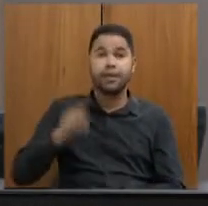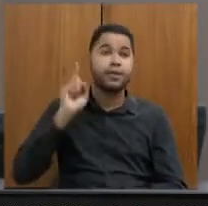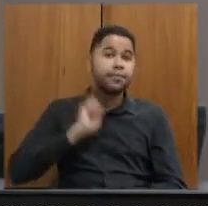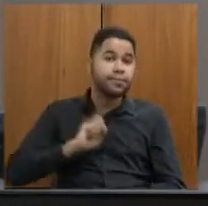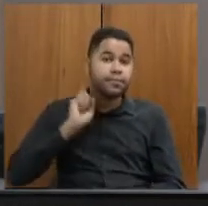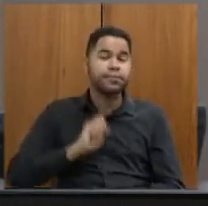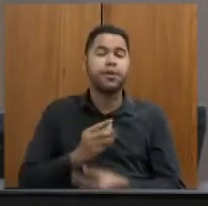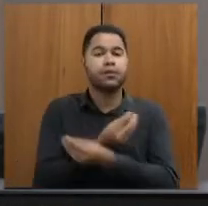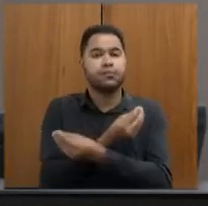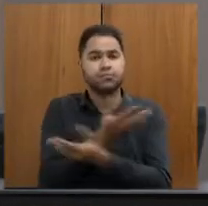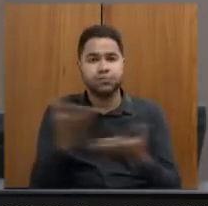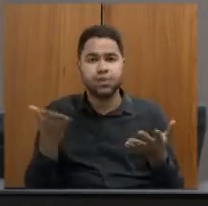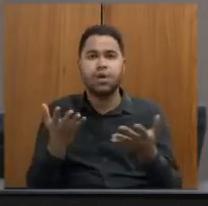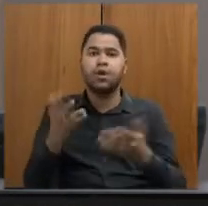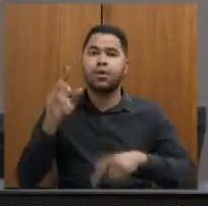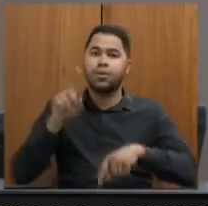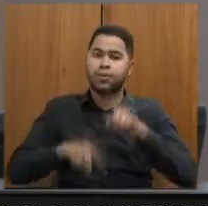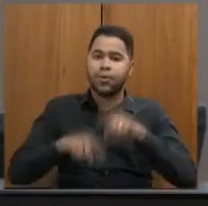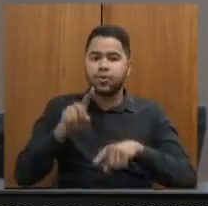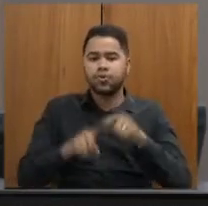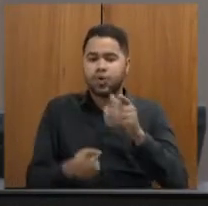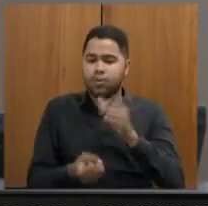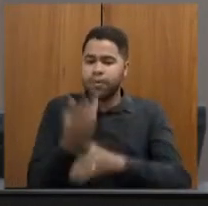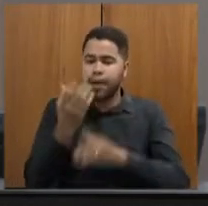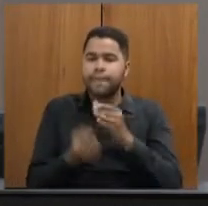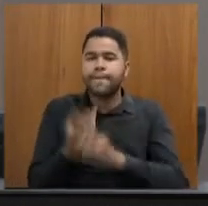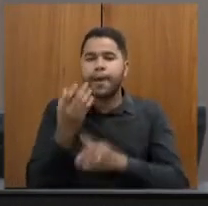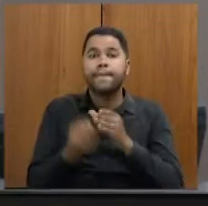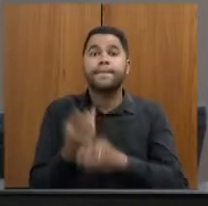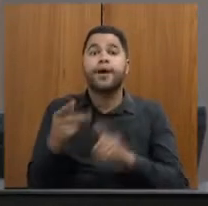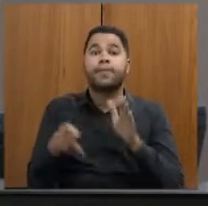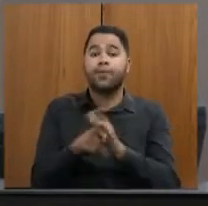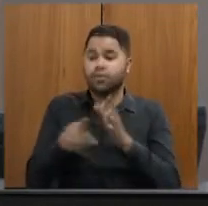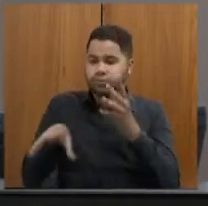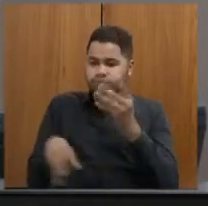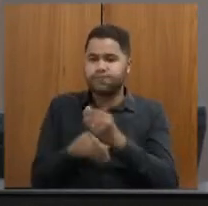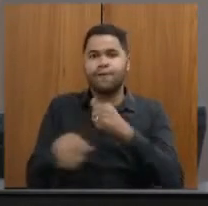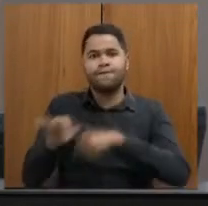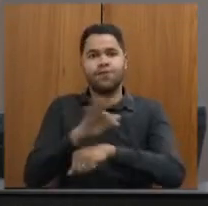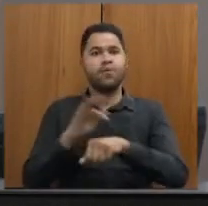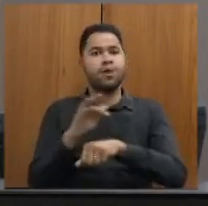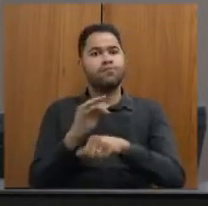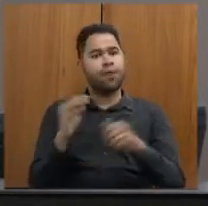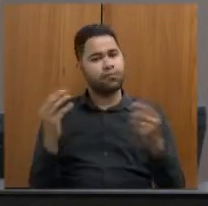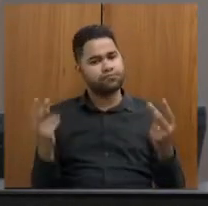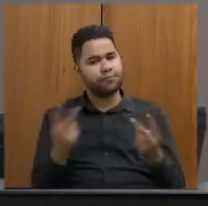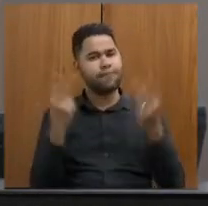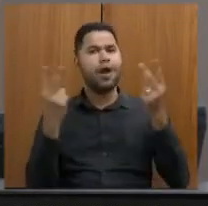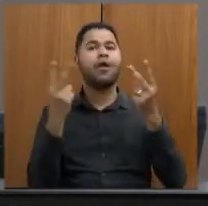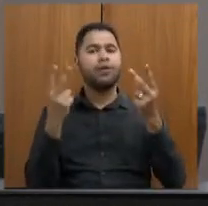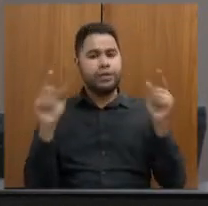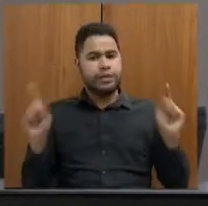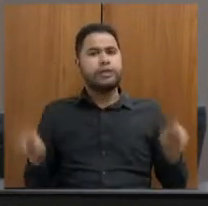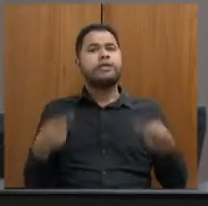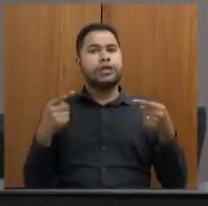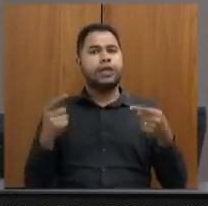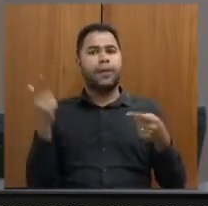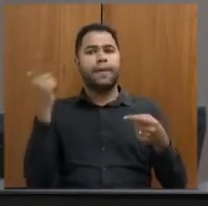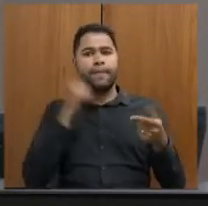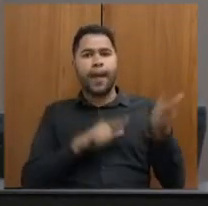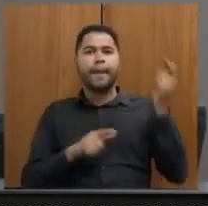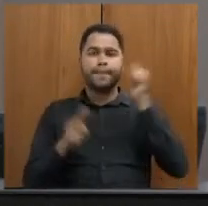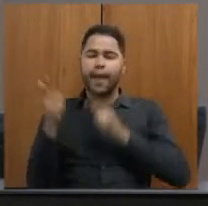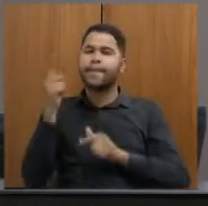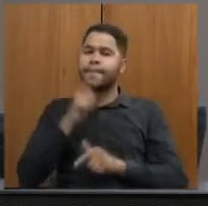Minas Gerais trazer todos esses produtores sua formalidade para agregar valor é Um Desafio que nós estamos aceitando e estão tendo resultado